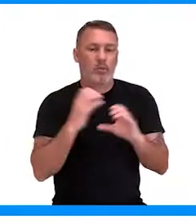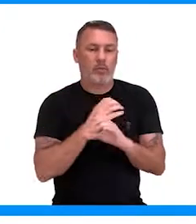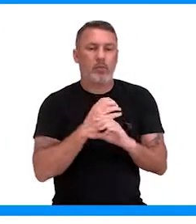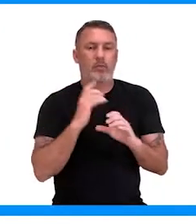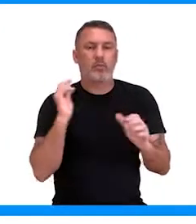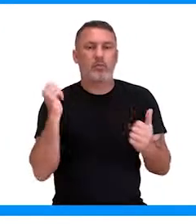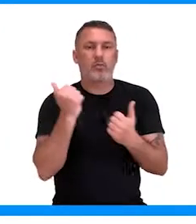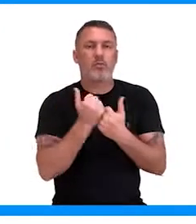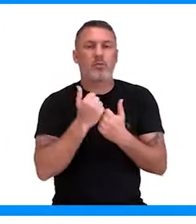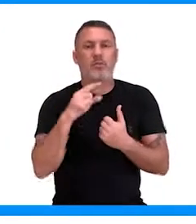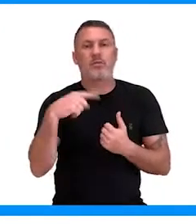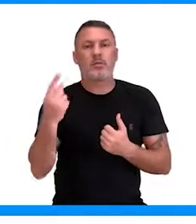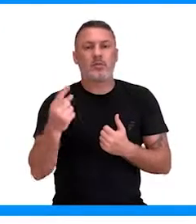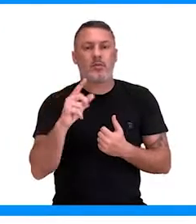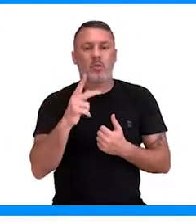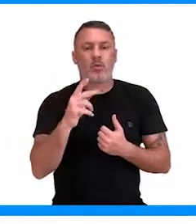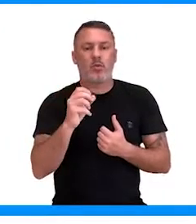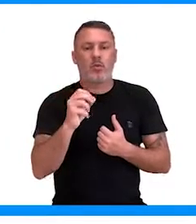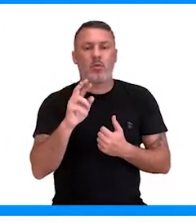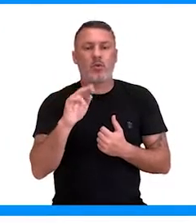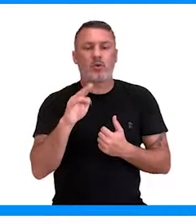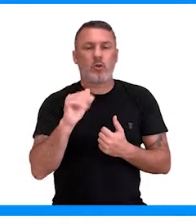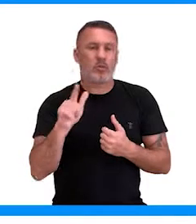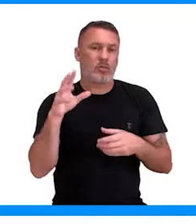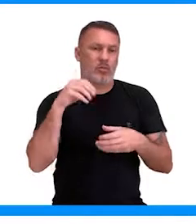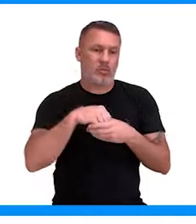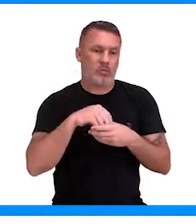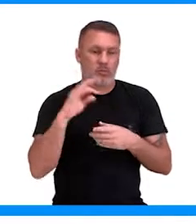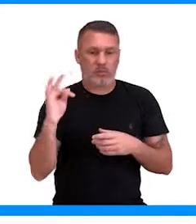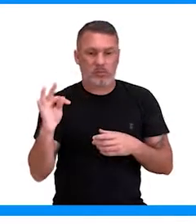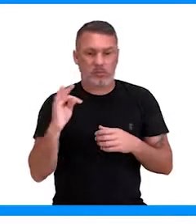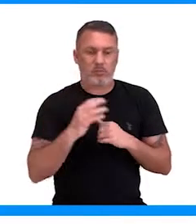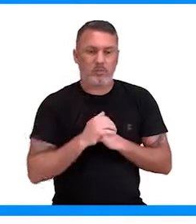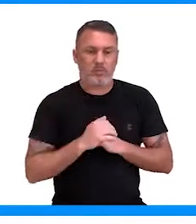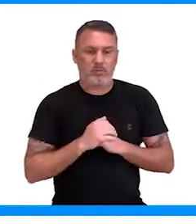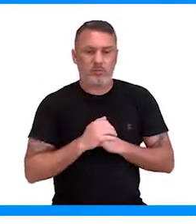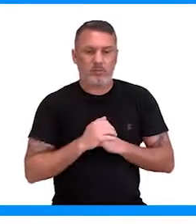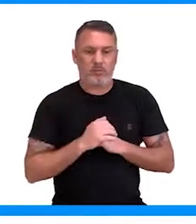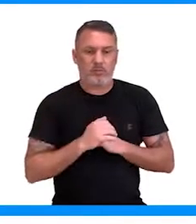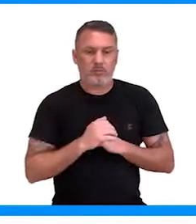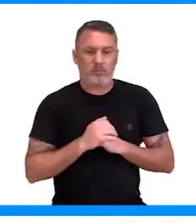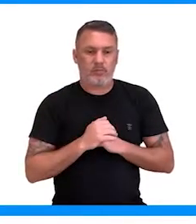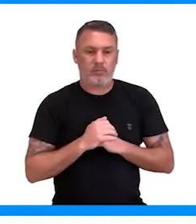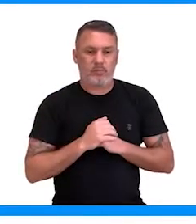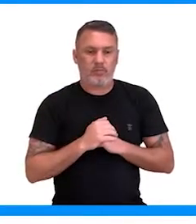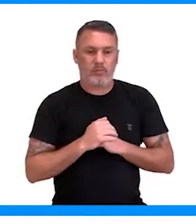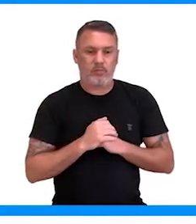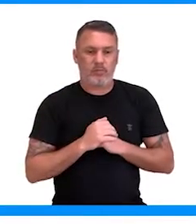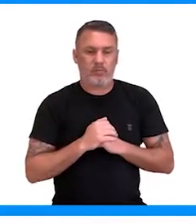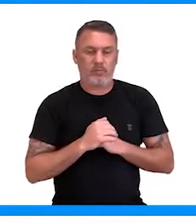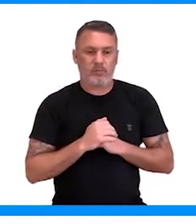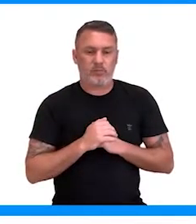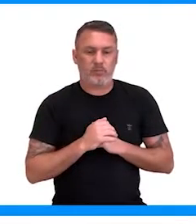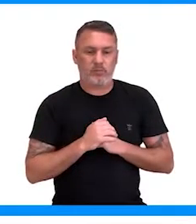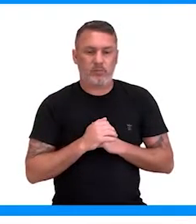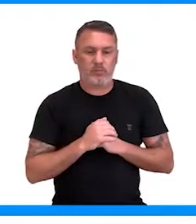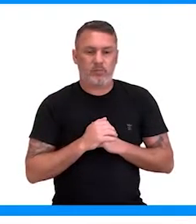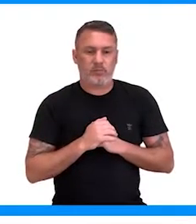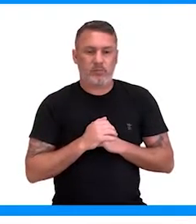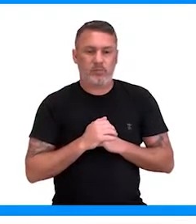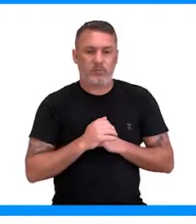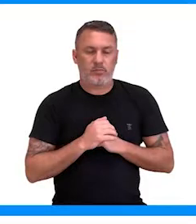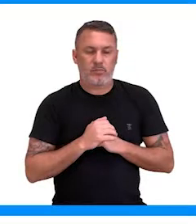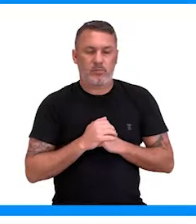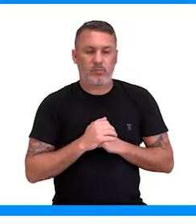completo e substitui depois na horizontal, aqui dentro do t. Aqui dentro do t.